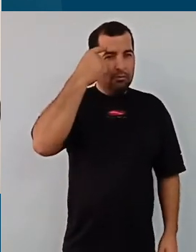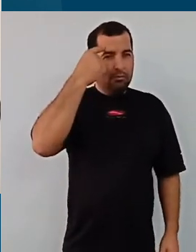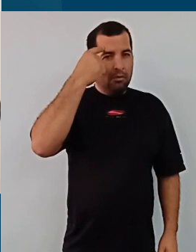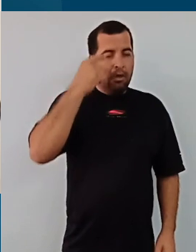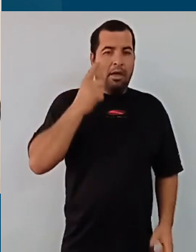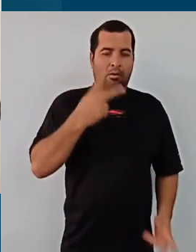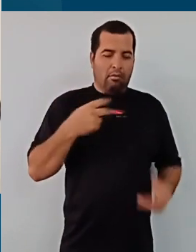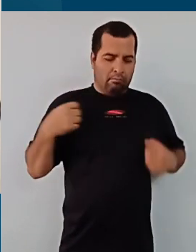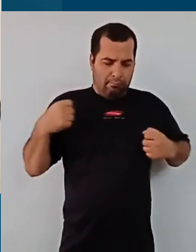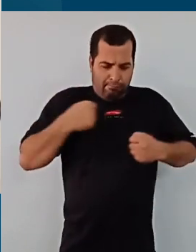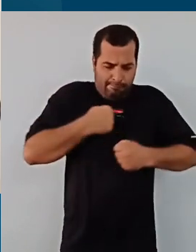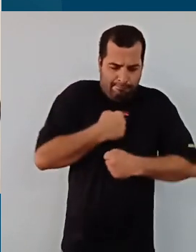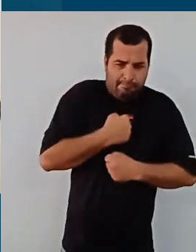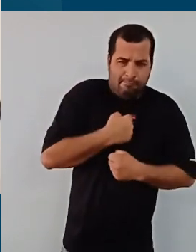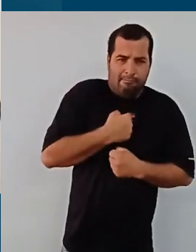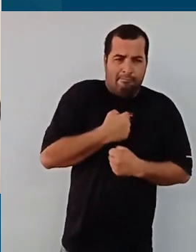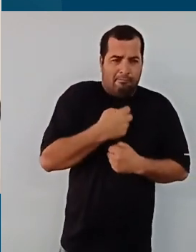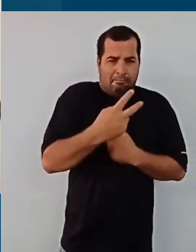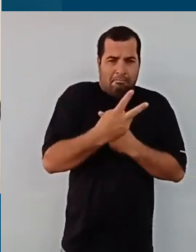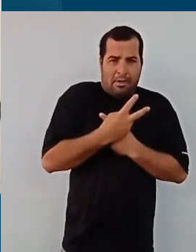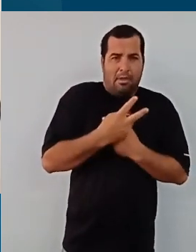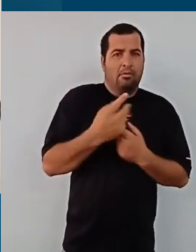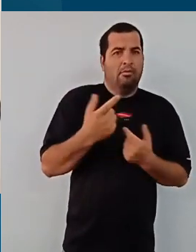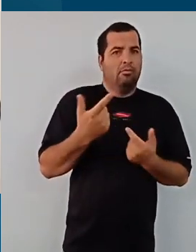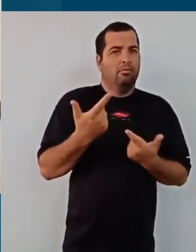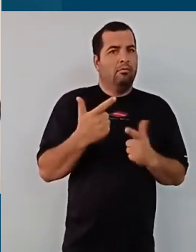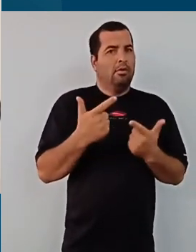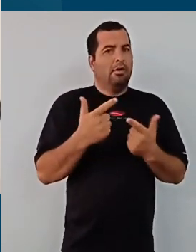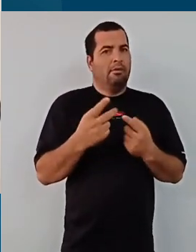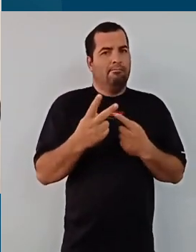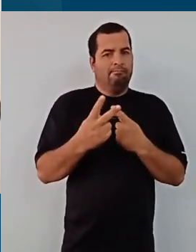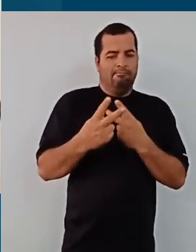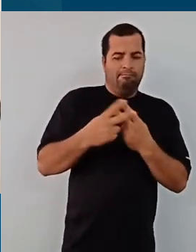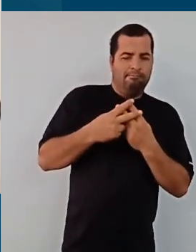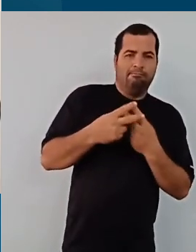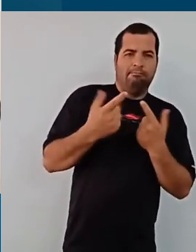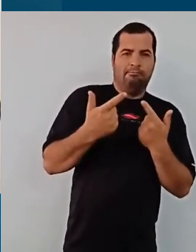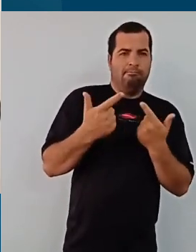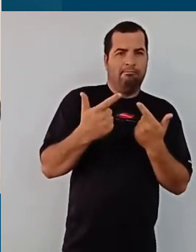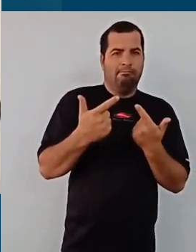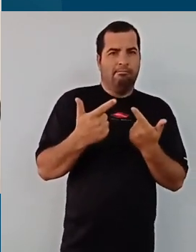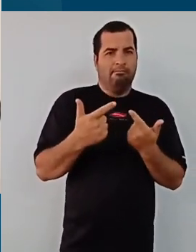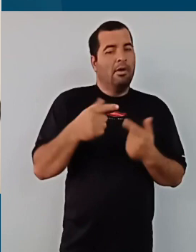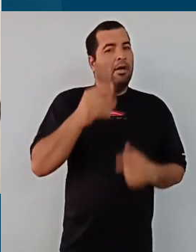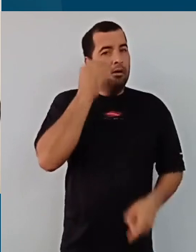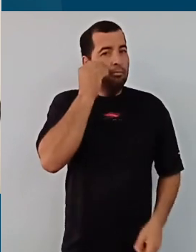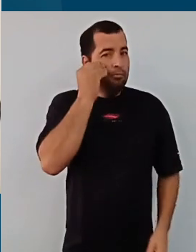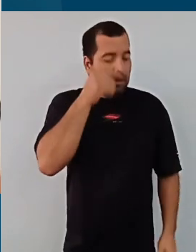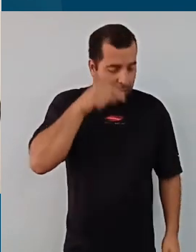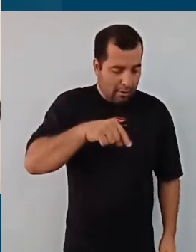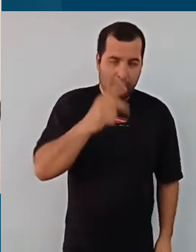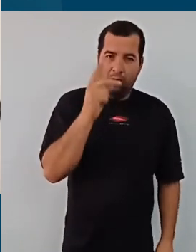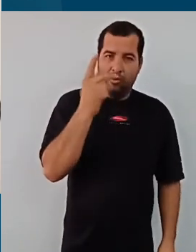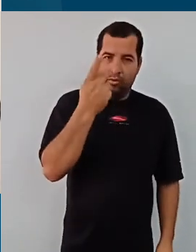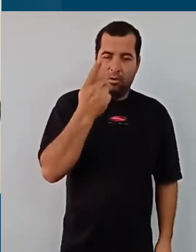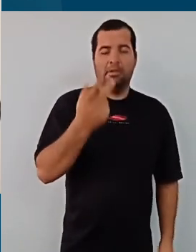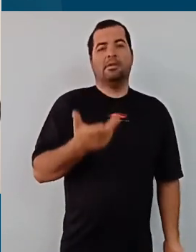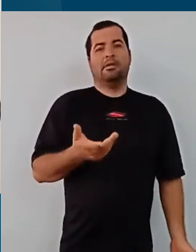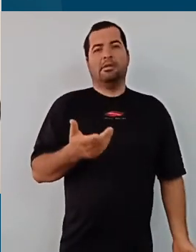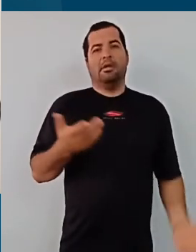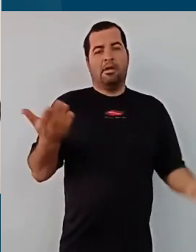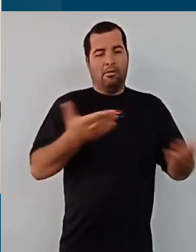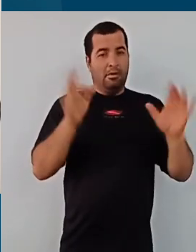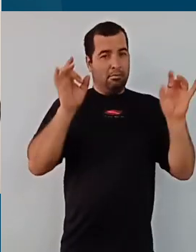camisa de força, nunca. E a experiência que está se tratando agora em Hortolândia, e especialmente